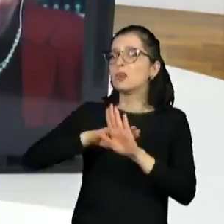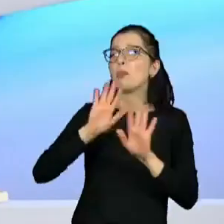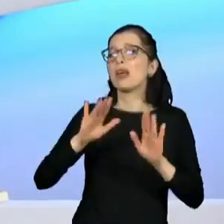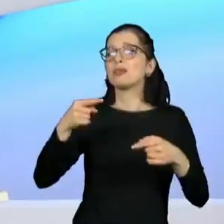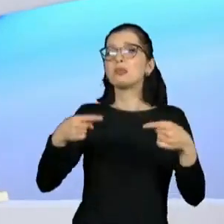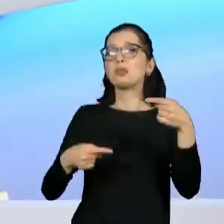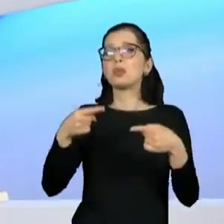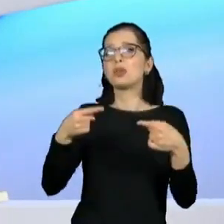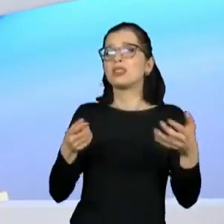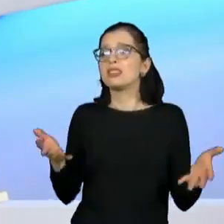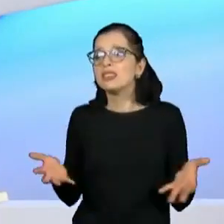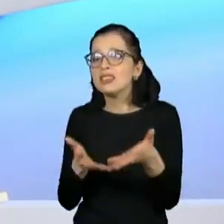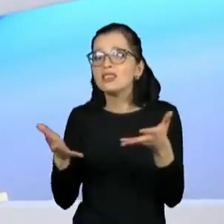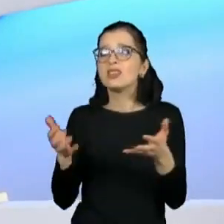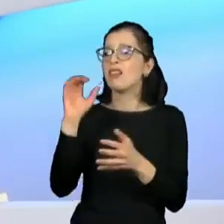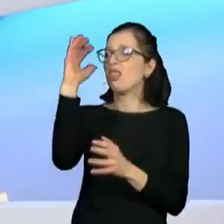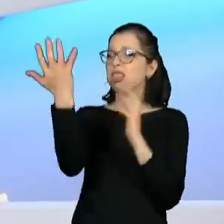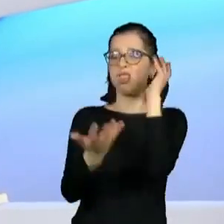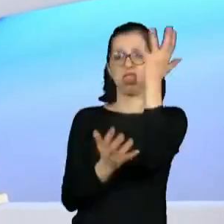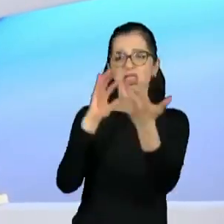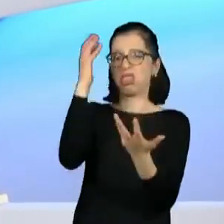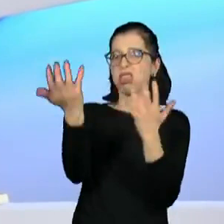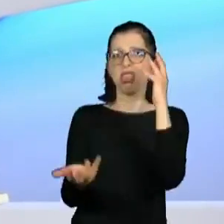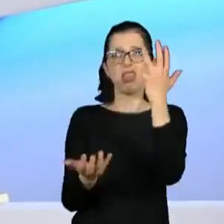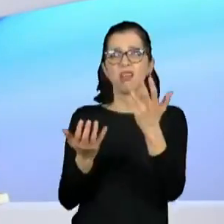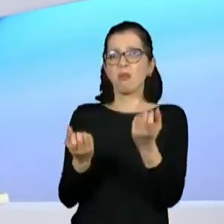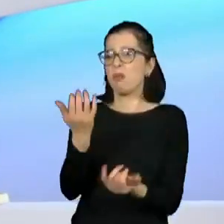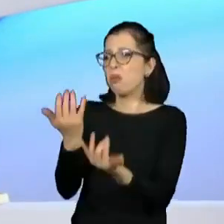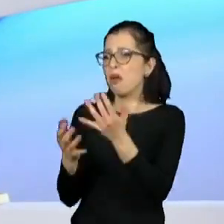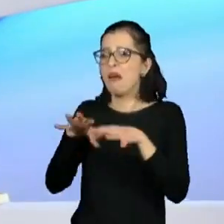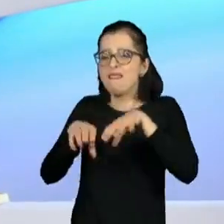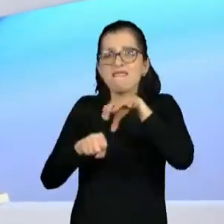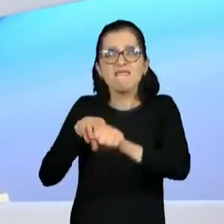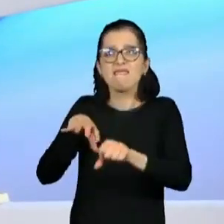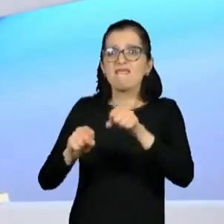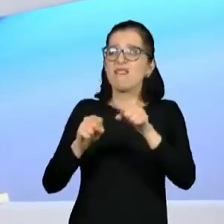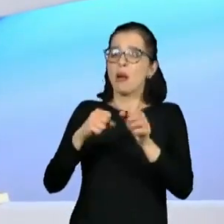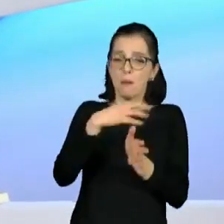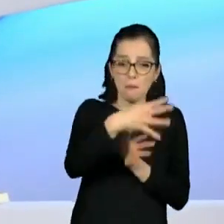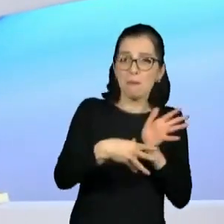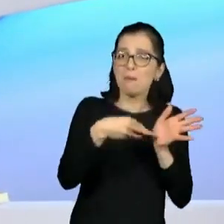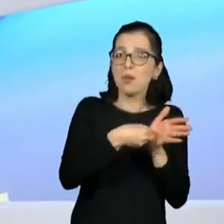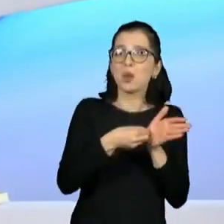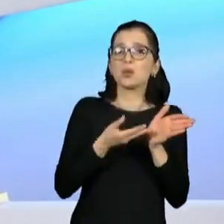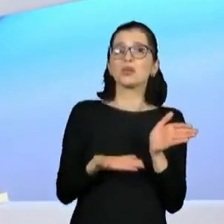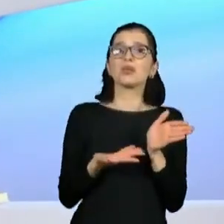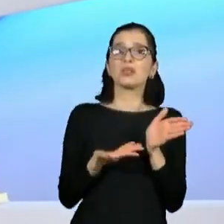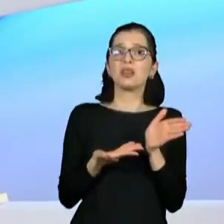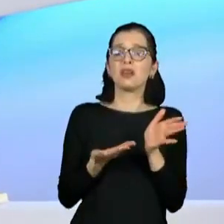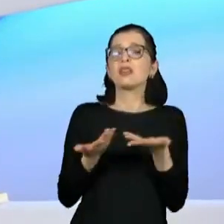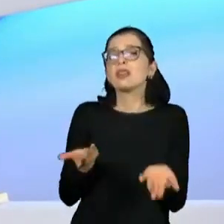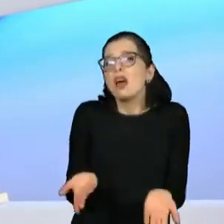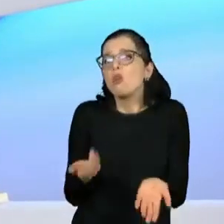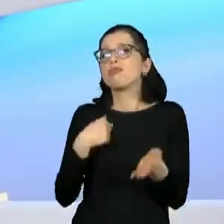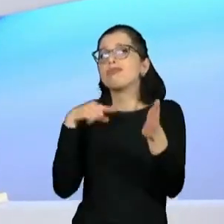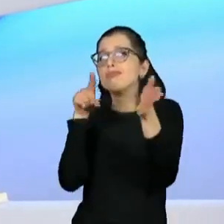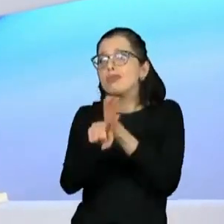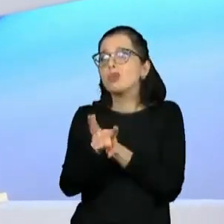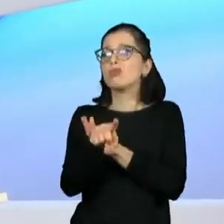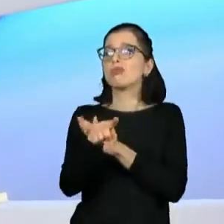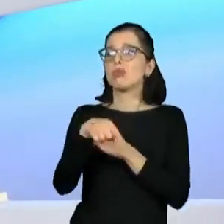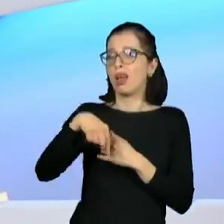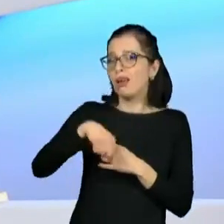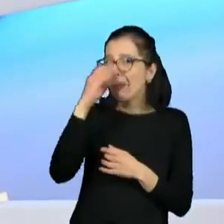desmatamento o estímulo às atividades predatórias sobretudo na Amazônia Então minha pergunta é o que esperar do